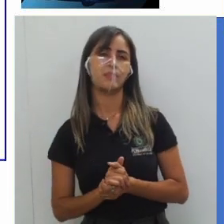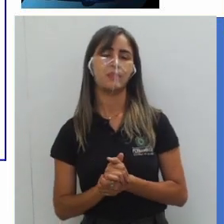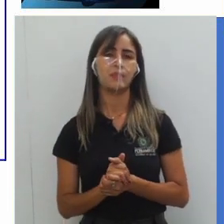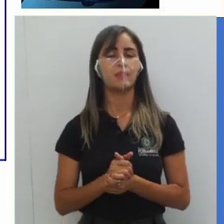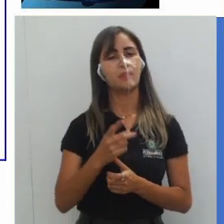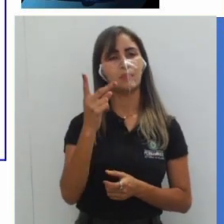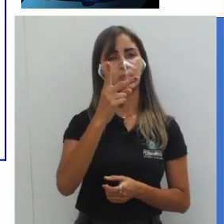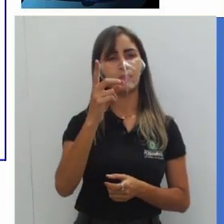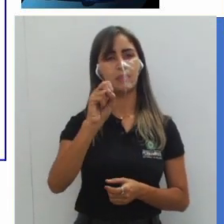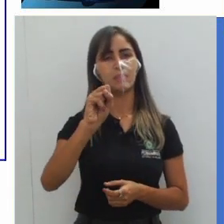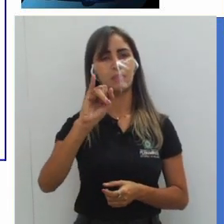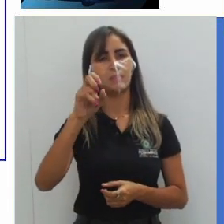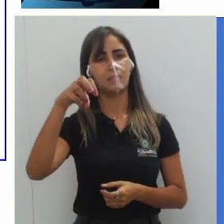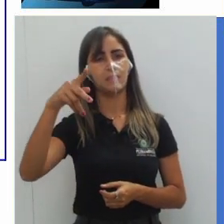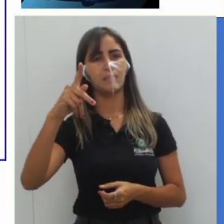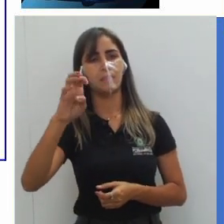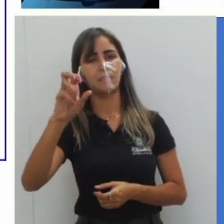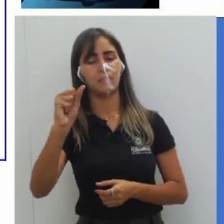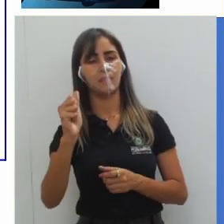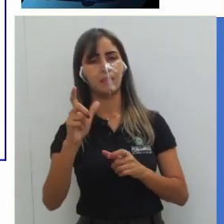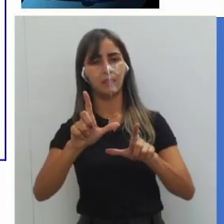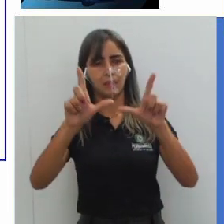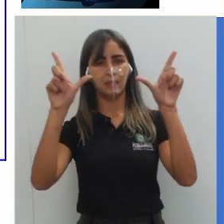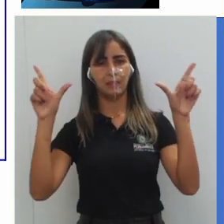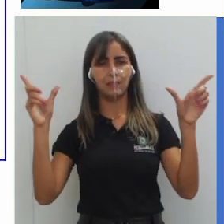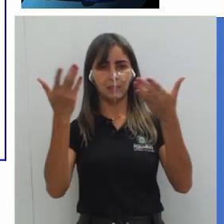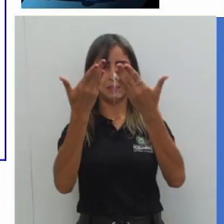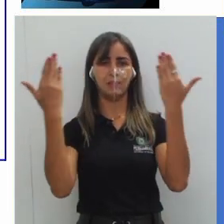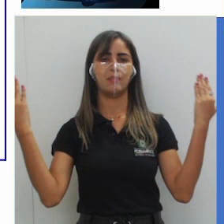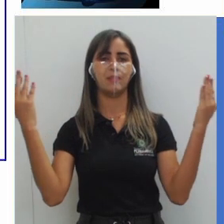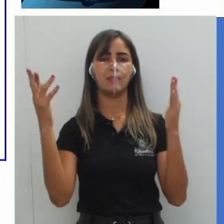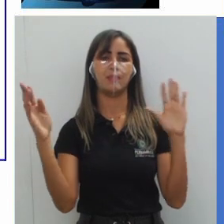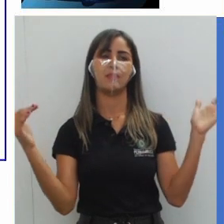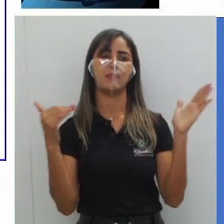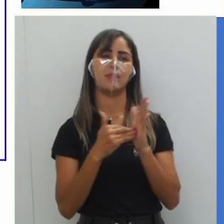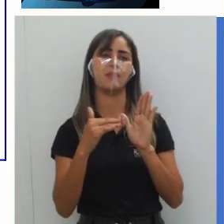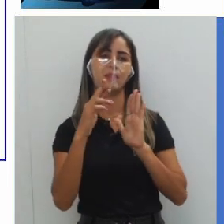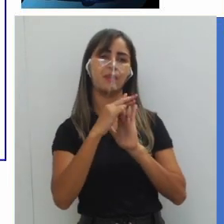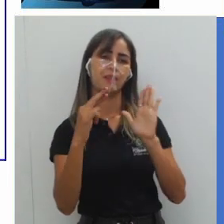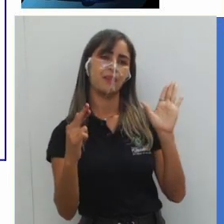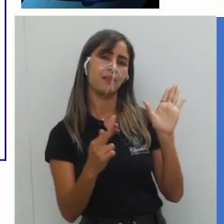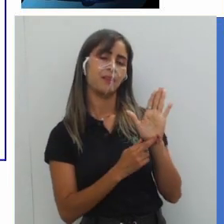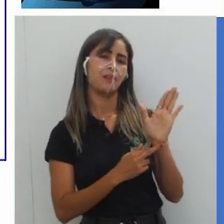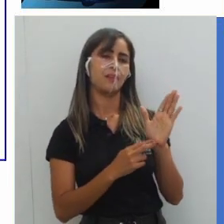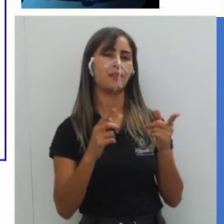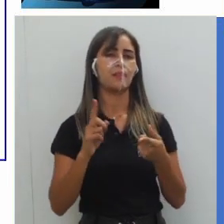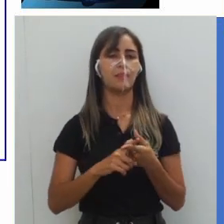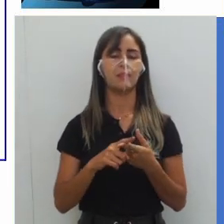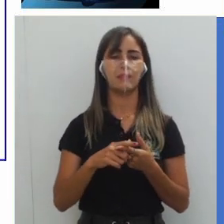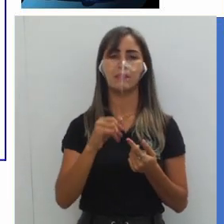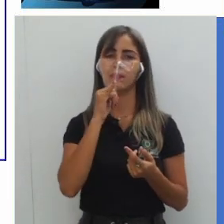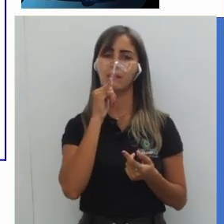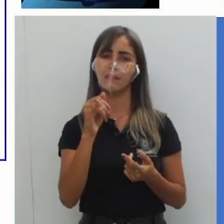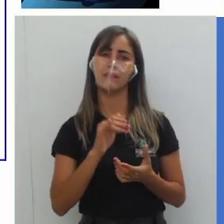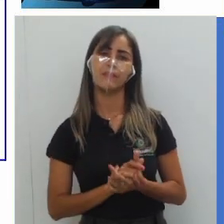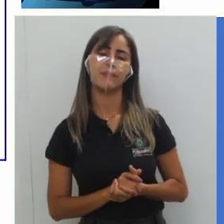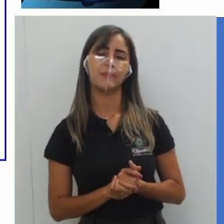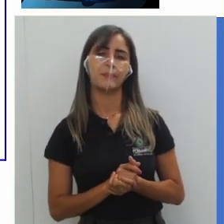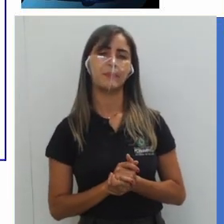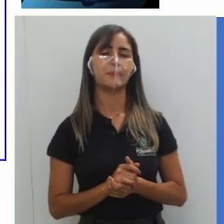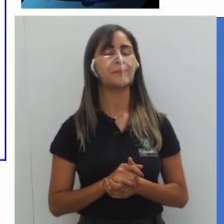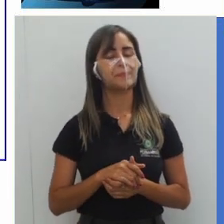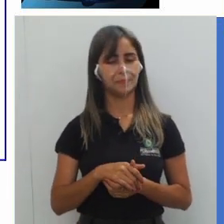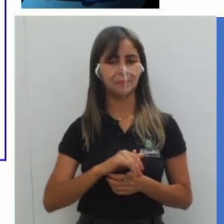com 2 sílabas ou mais, e na outra tela, a última regrinha. E nós vamos utilizar como